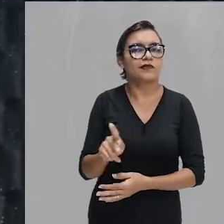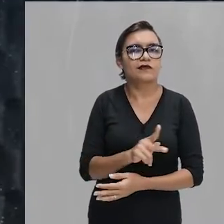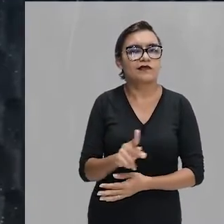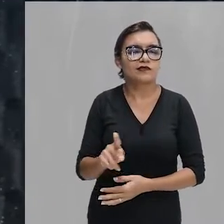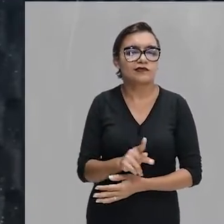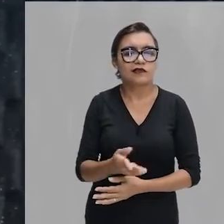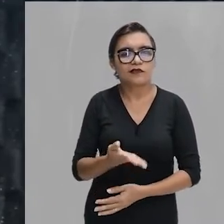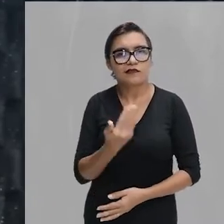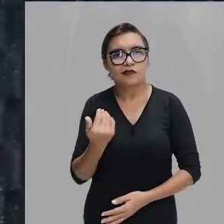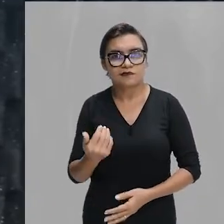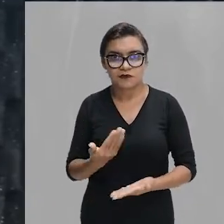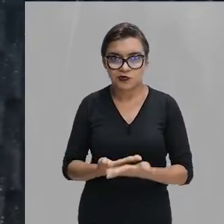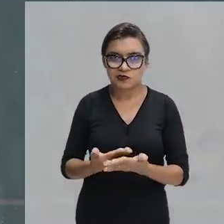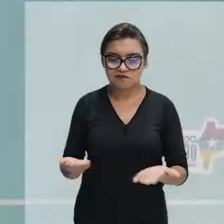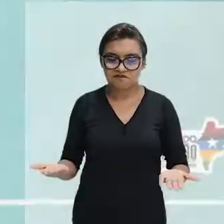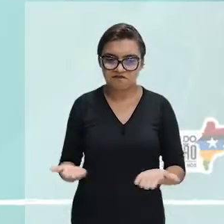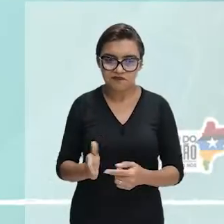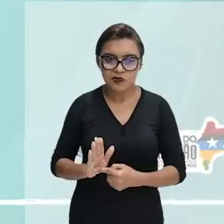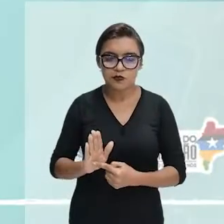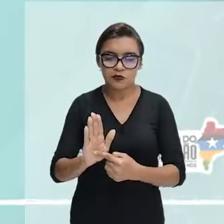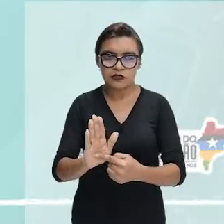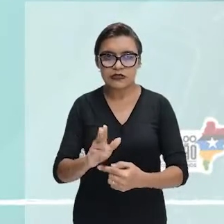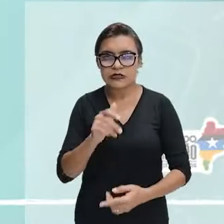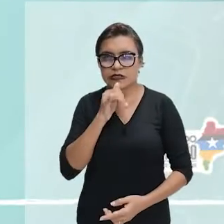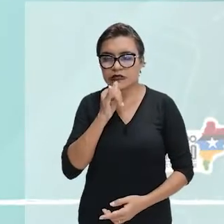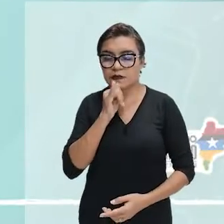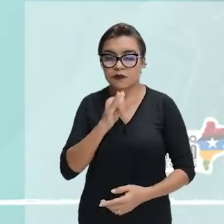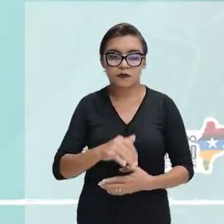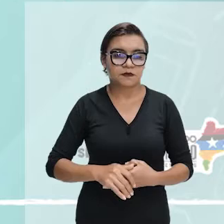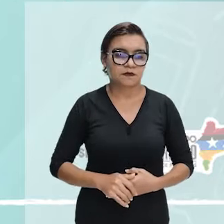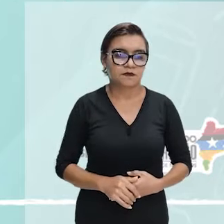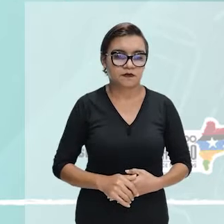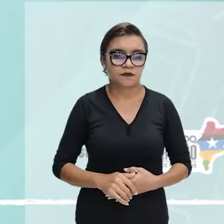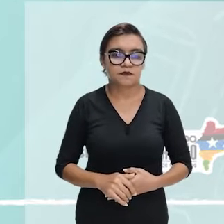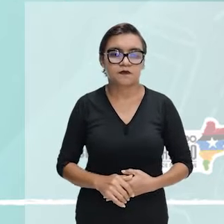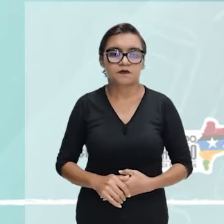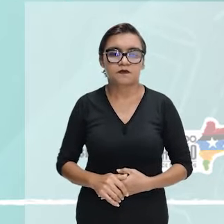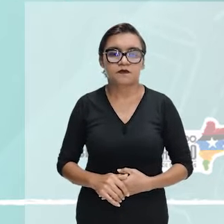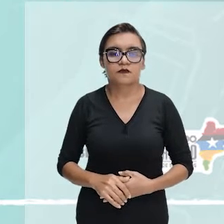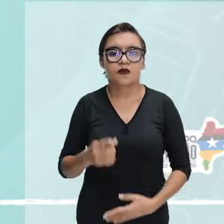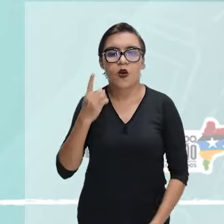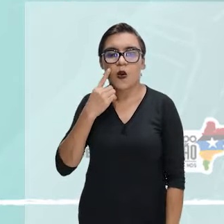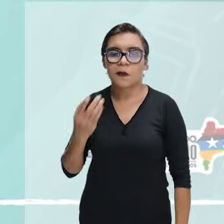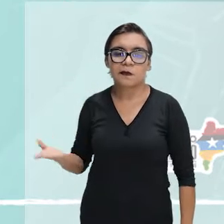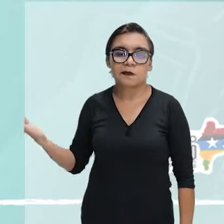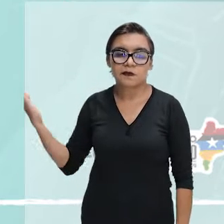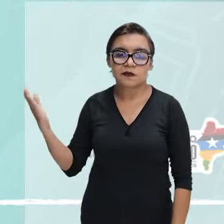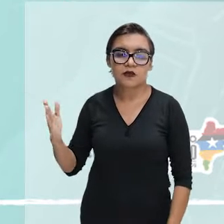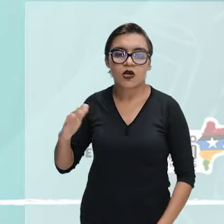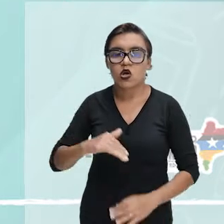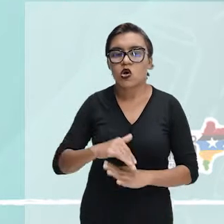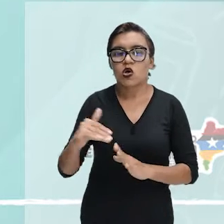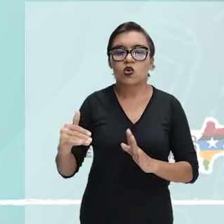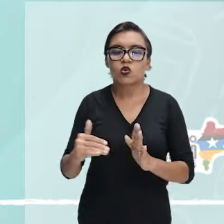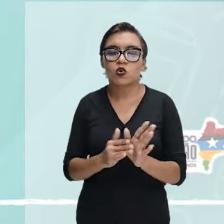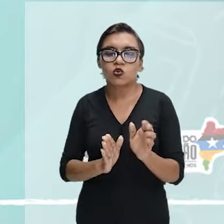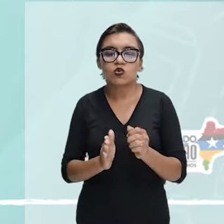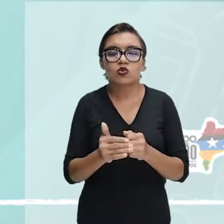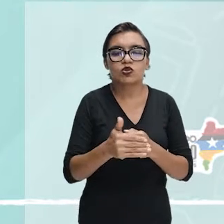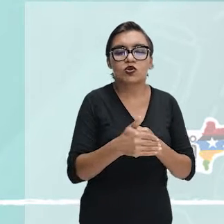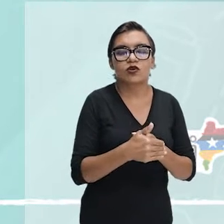professora? Vamos ver aqui. Vamos para um exemplo. Todos se ocultaram para hacerle